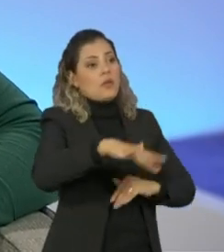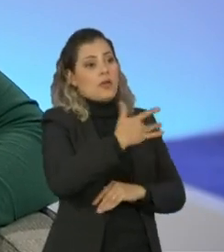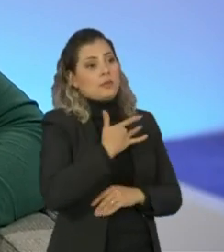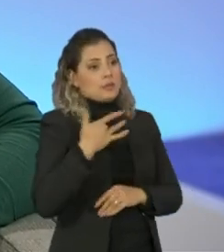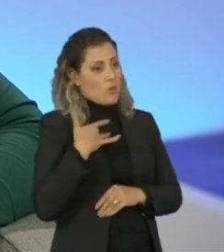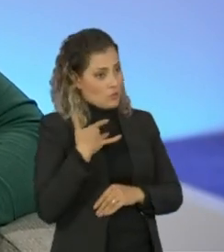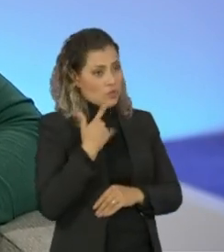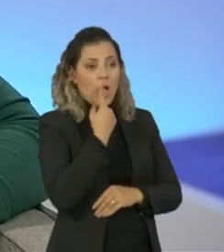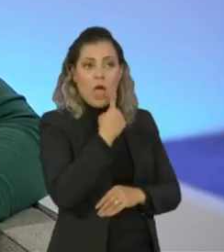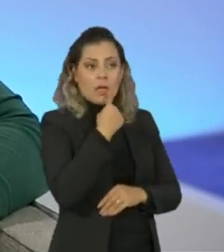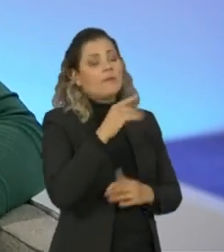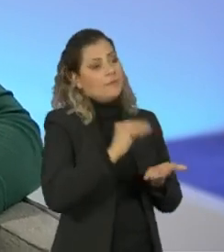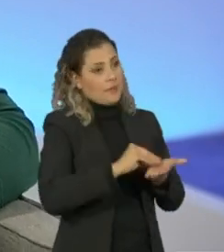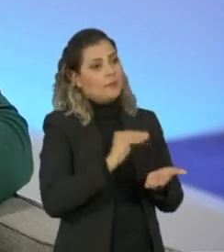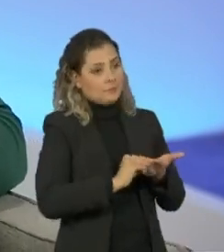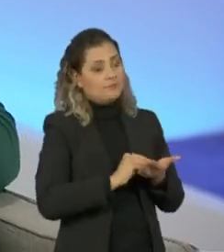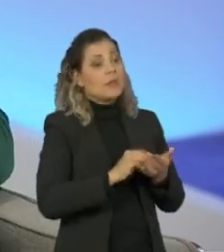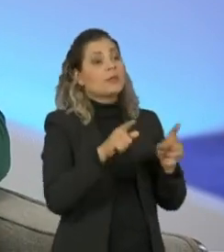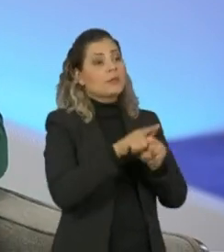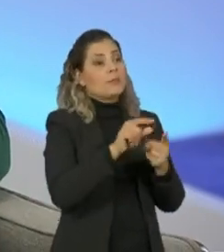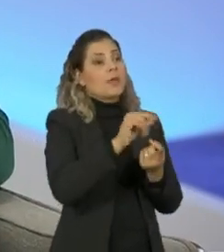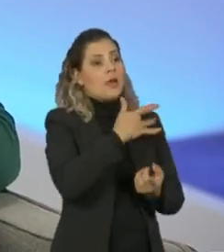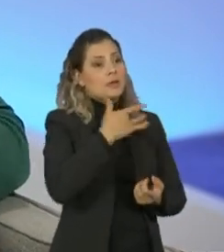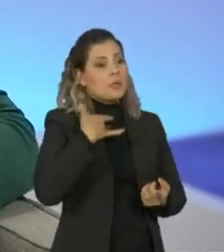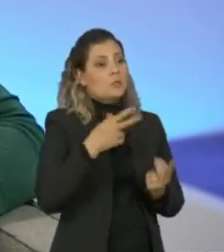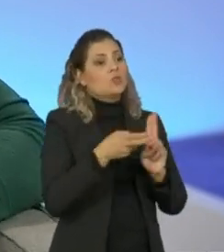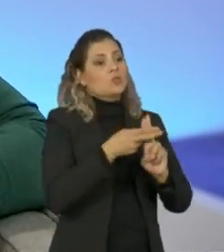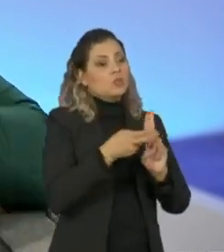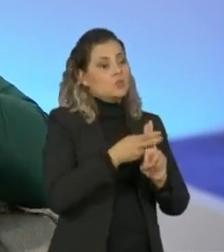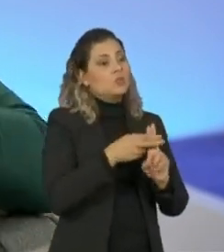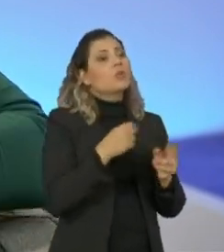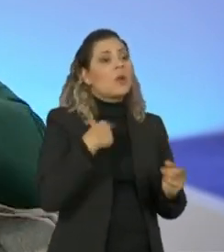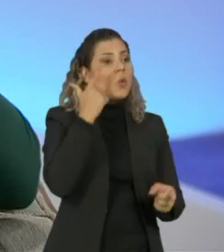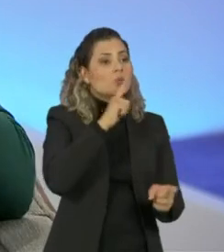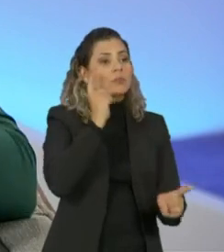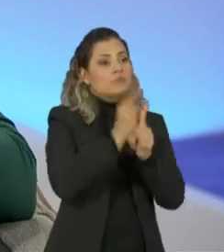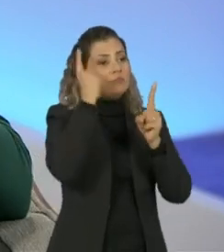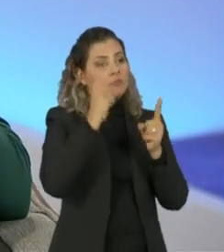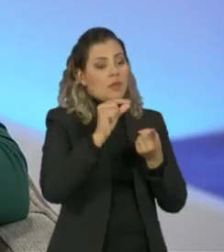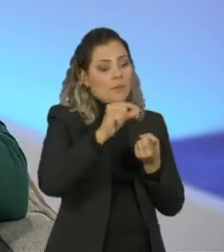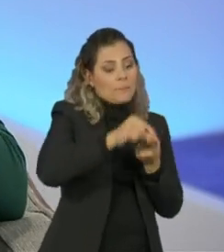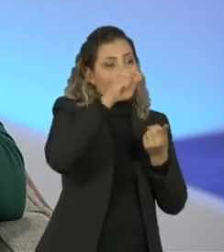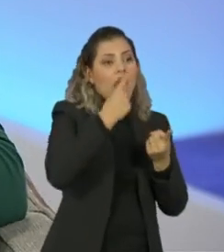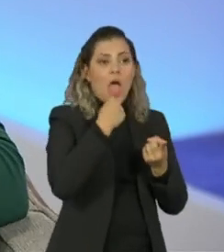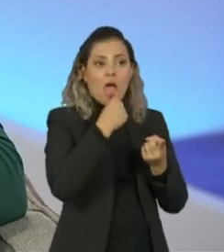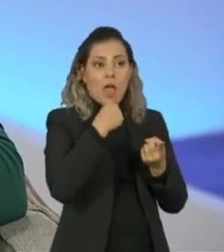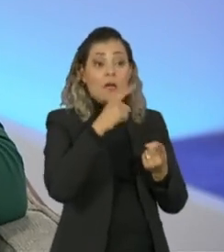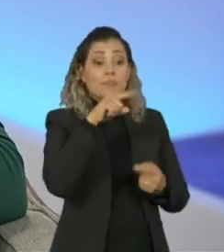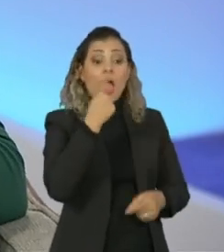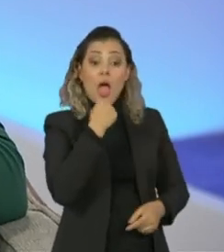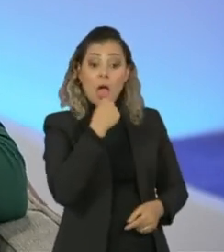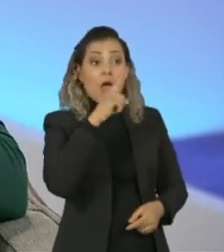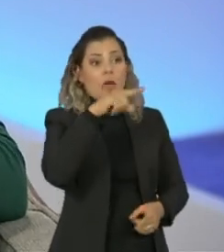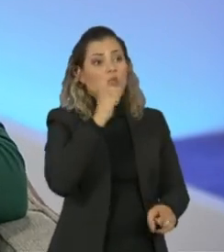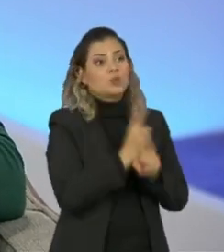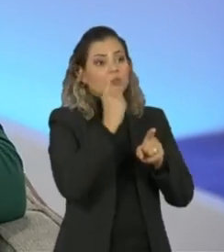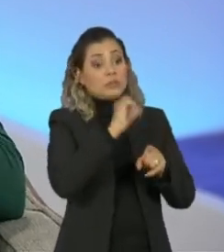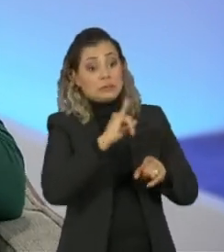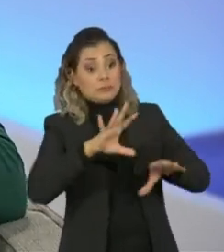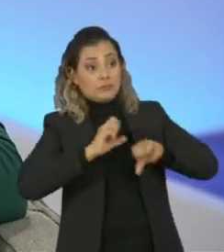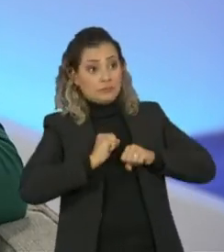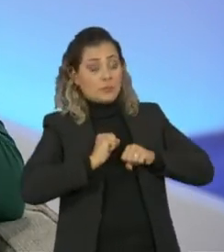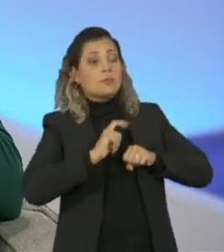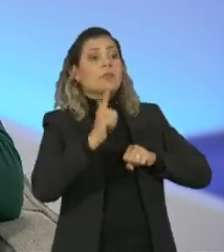saúde e na rede pública, para fazer diagnóstico, porque esse é o teste que faz diagnóstico. A gente não